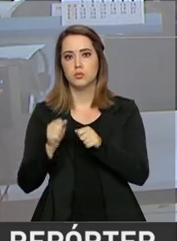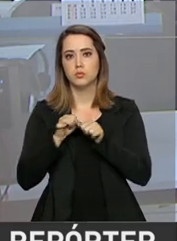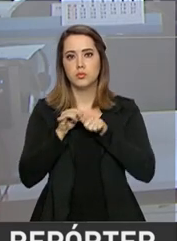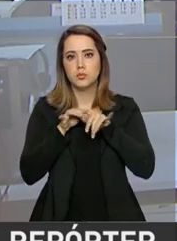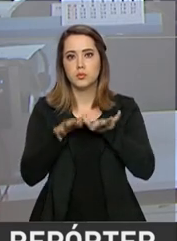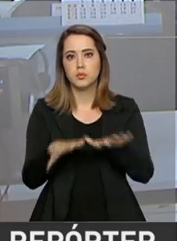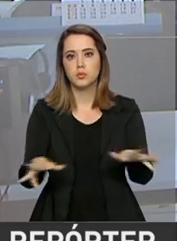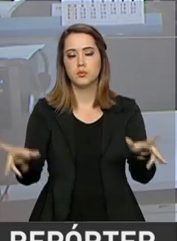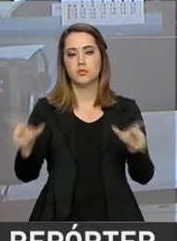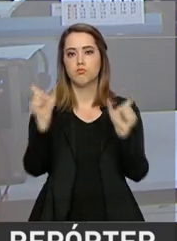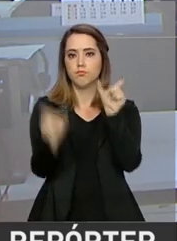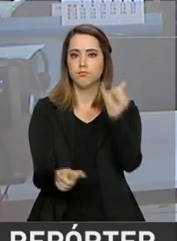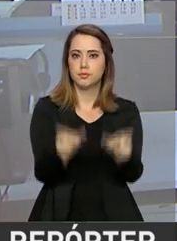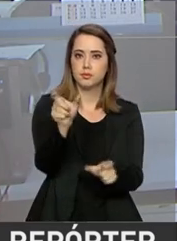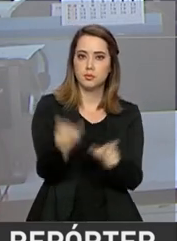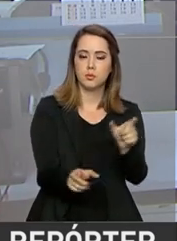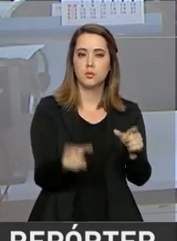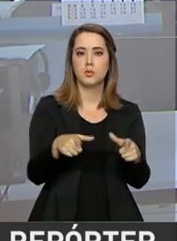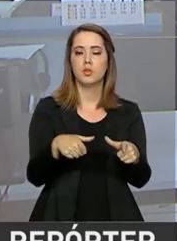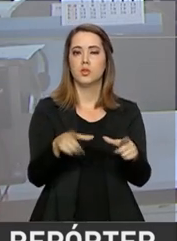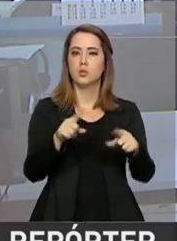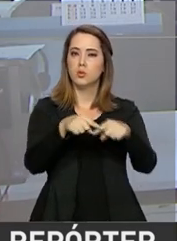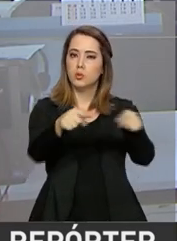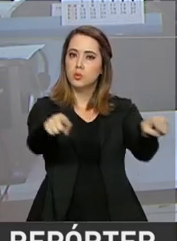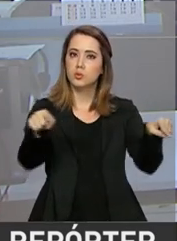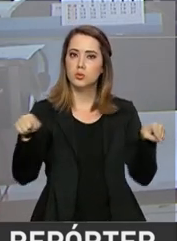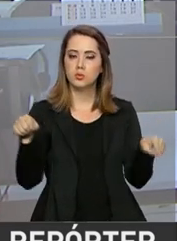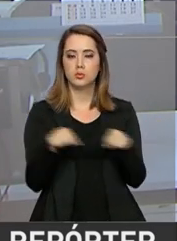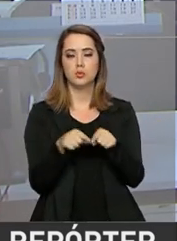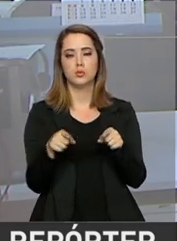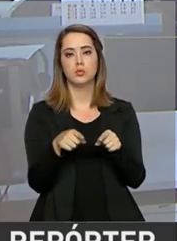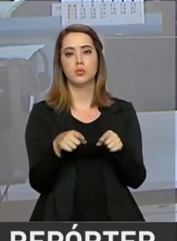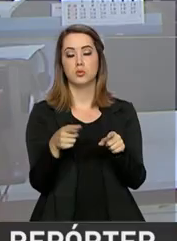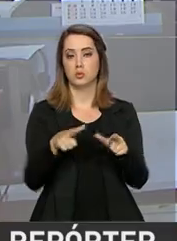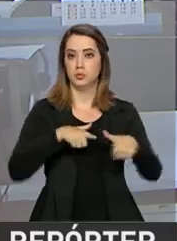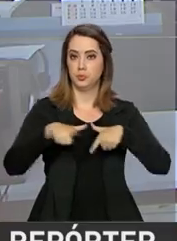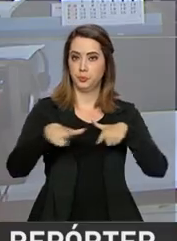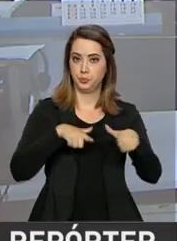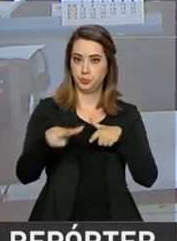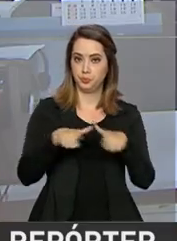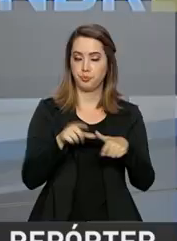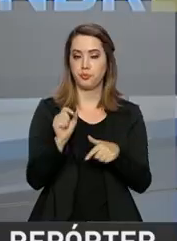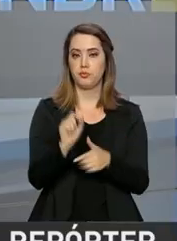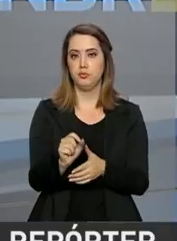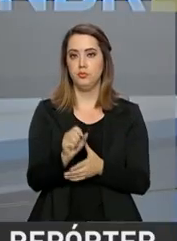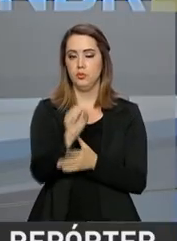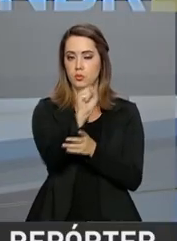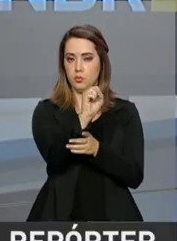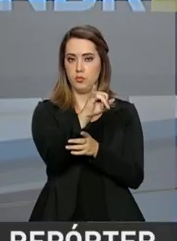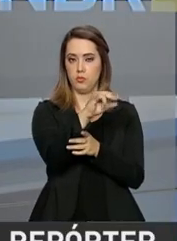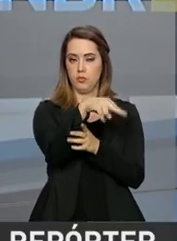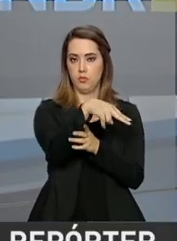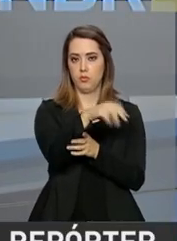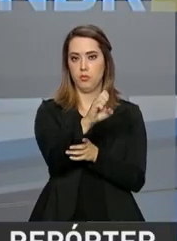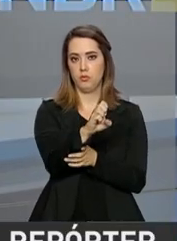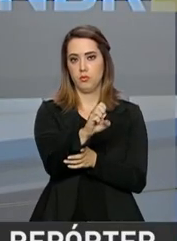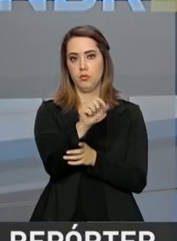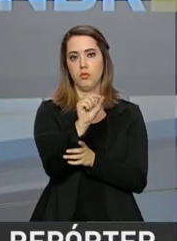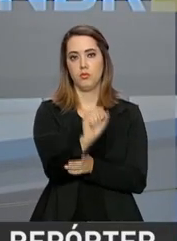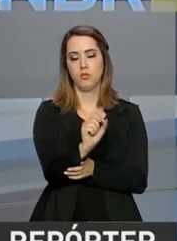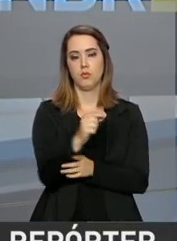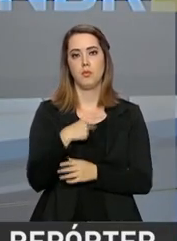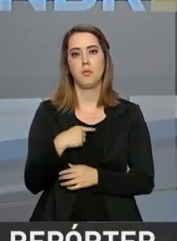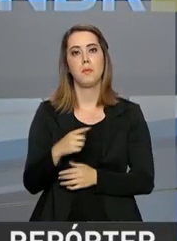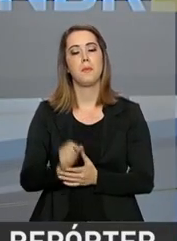ampliação da rede de atendimento do Sistema Nacional de Emprego ucine e o presidente em exercício Michel